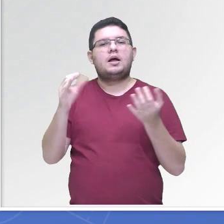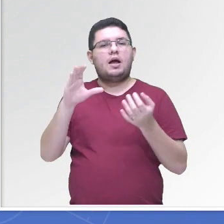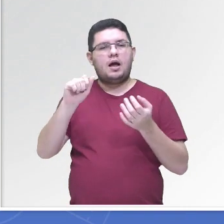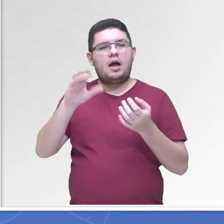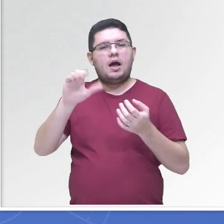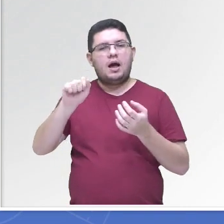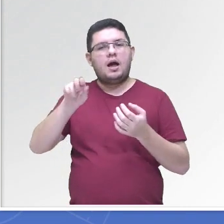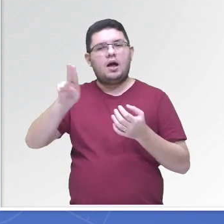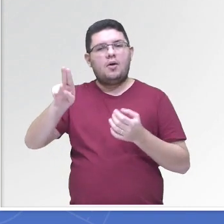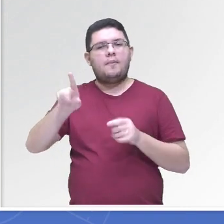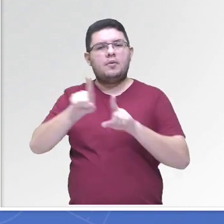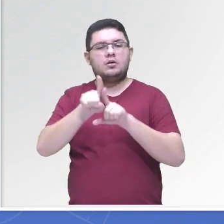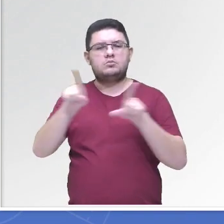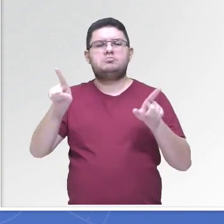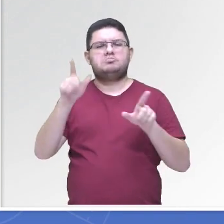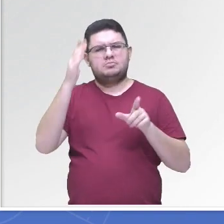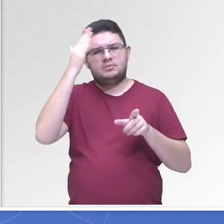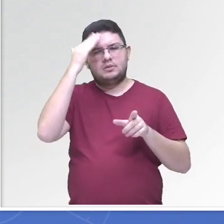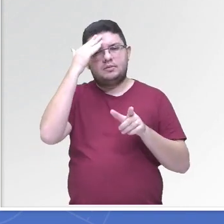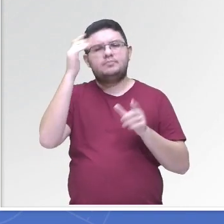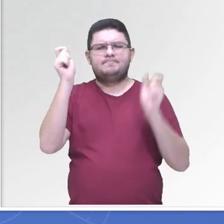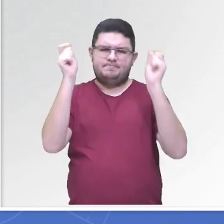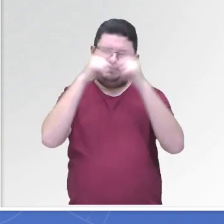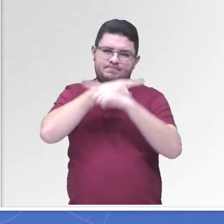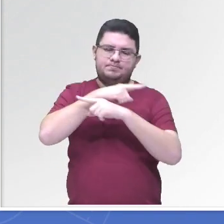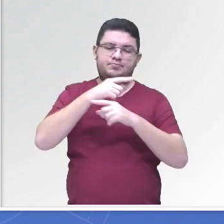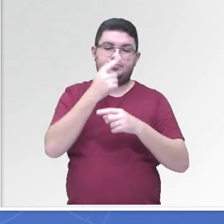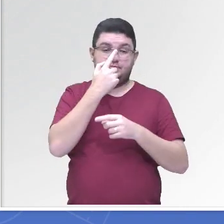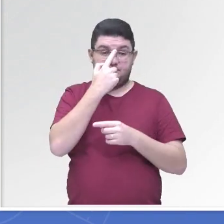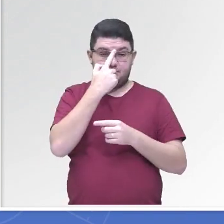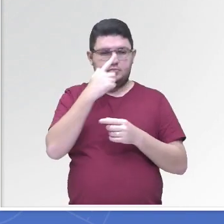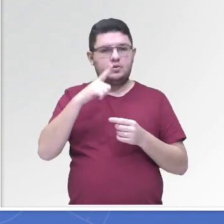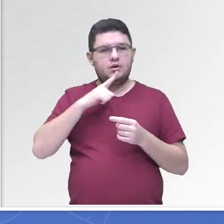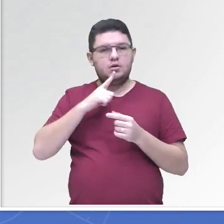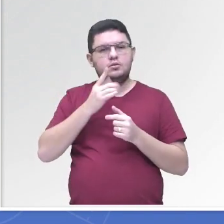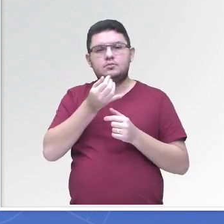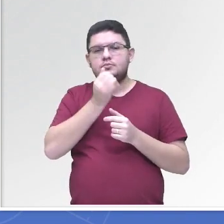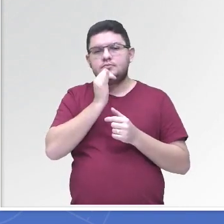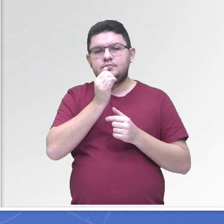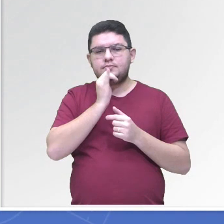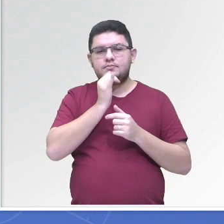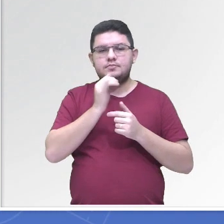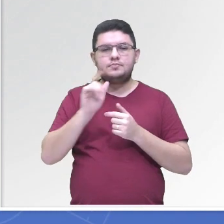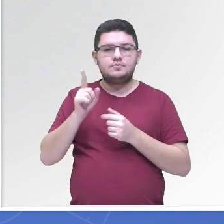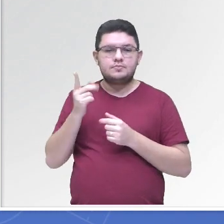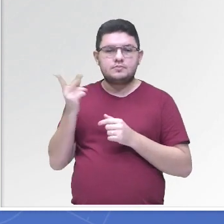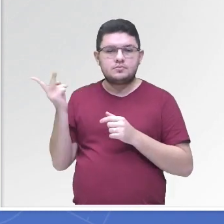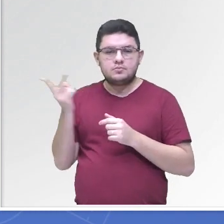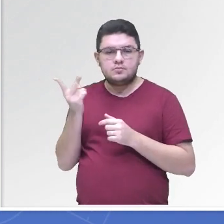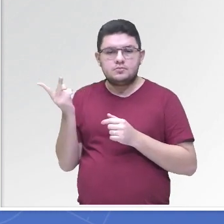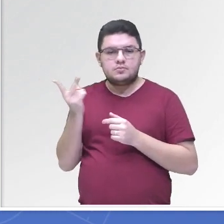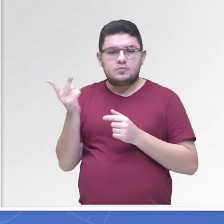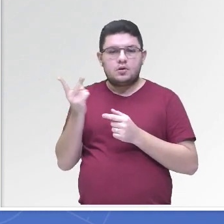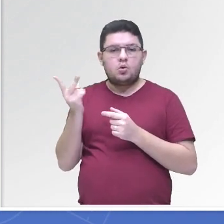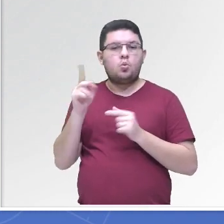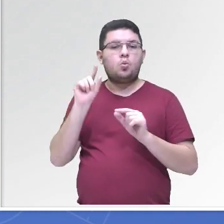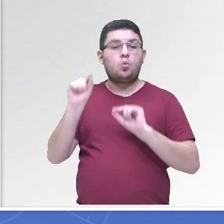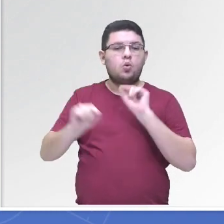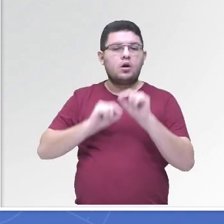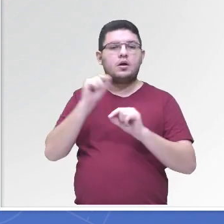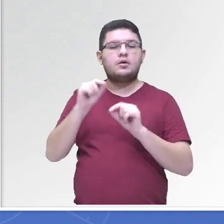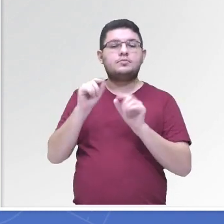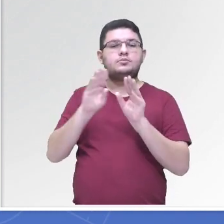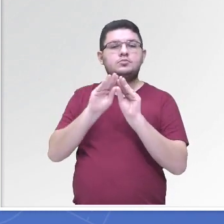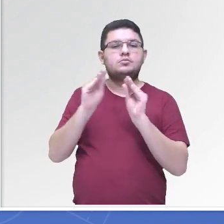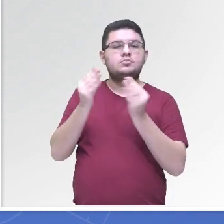difícil, eu entendo. Então, gente, se você observar aqui, né, eu trouxe duas das muitas substâncias presentes